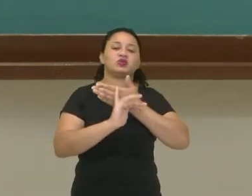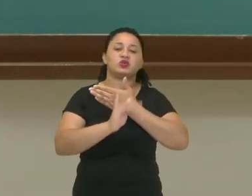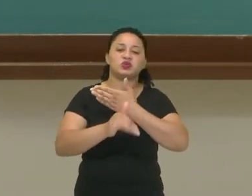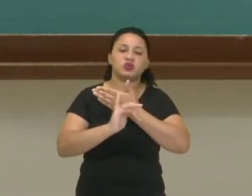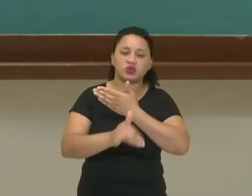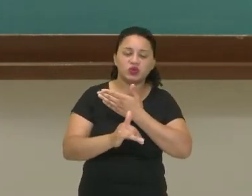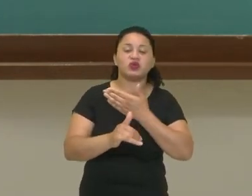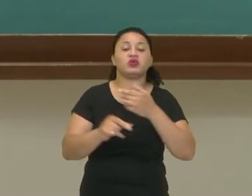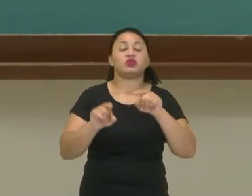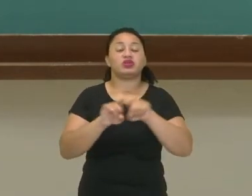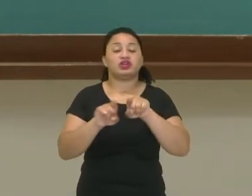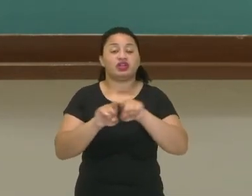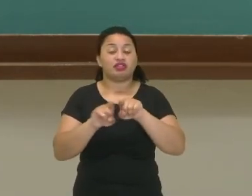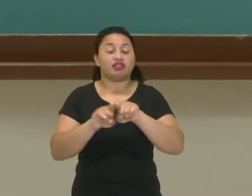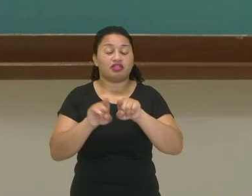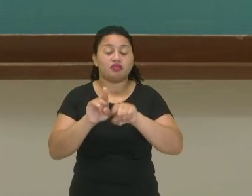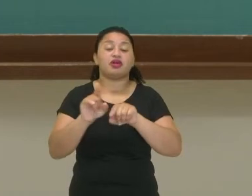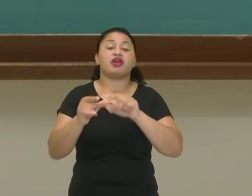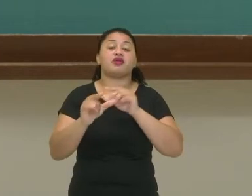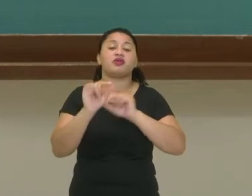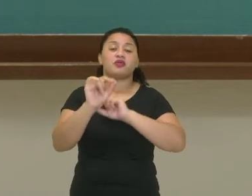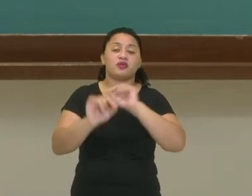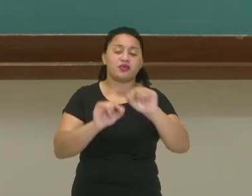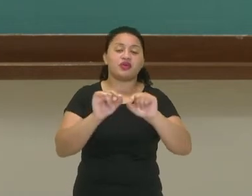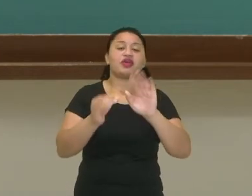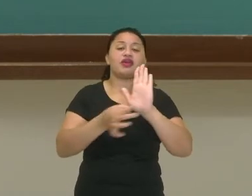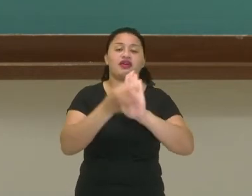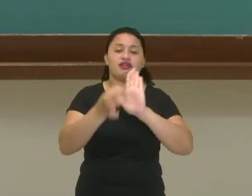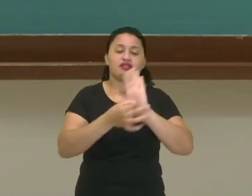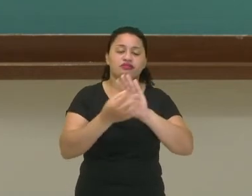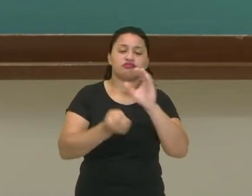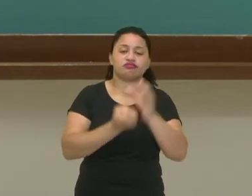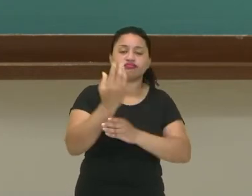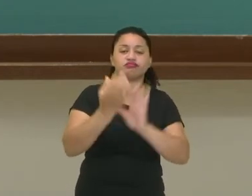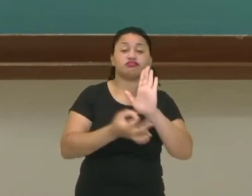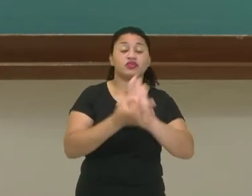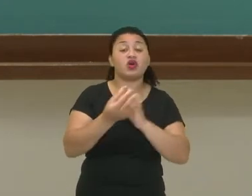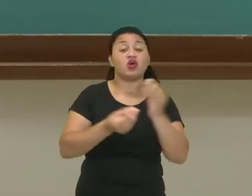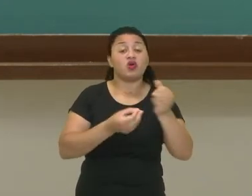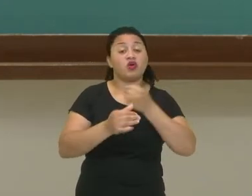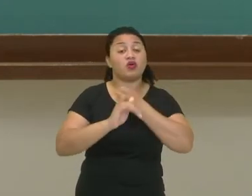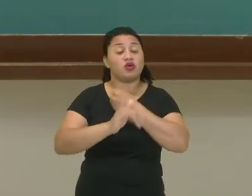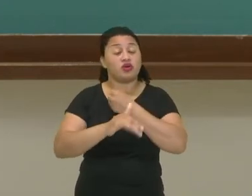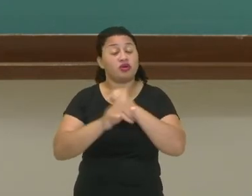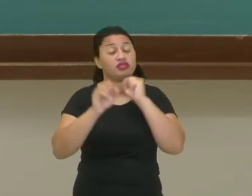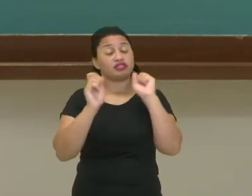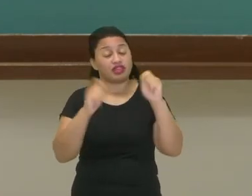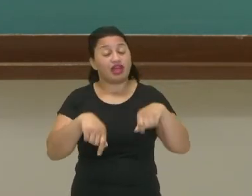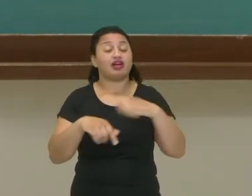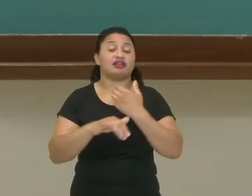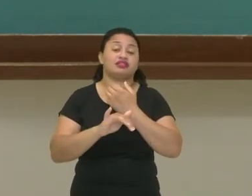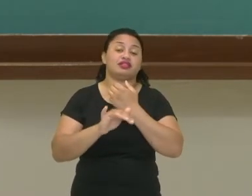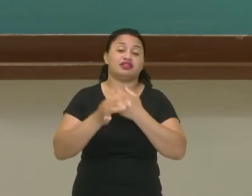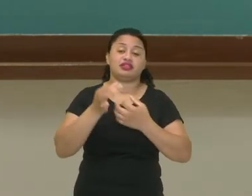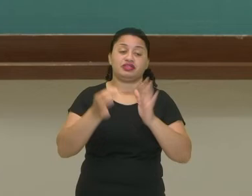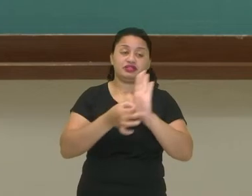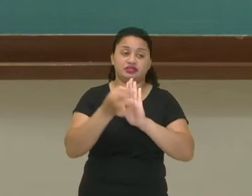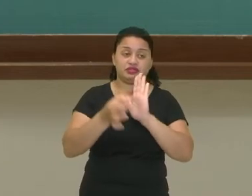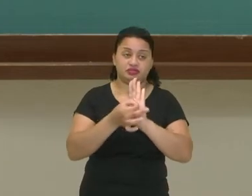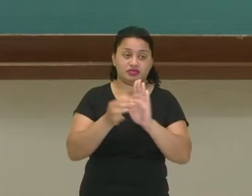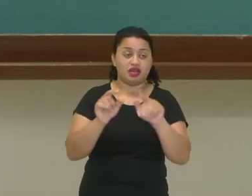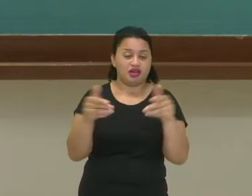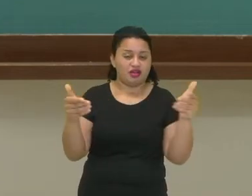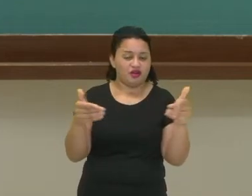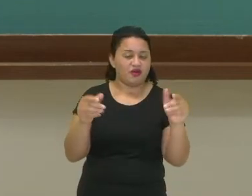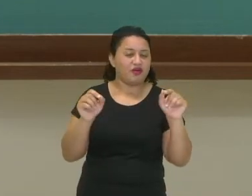sobre argumentação, sobre produção de argumentos e como uma crônica pode ser argumentativa. Agora,